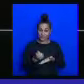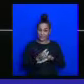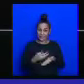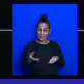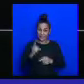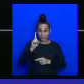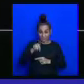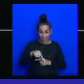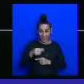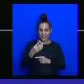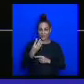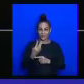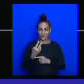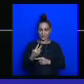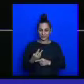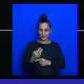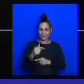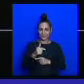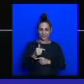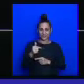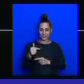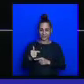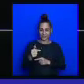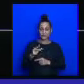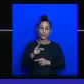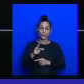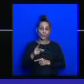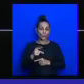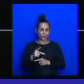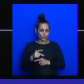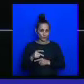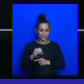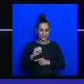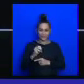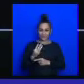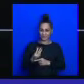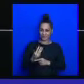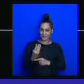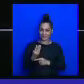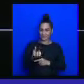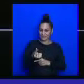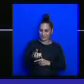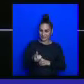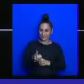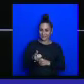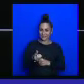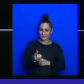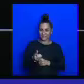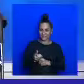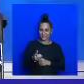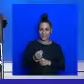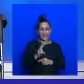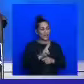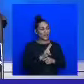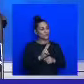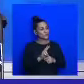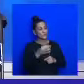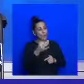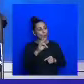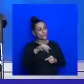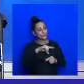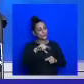de hoje. São elas 42, 77, 12, 03 e 36.